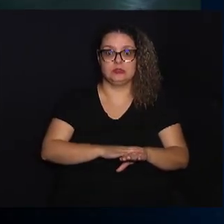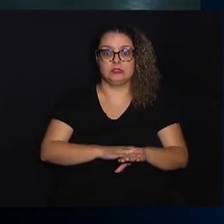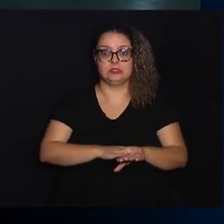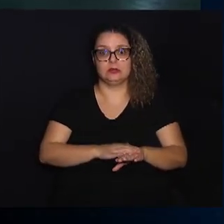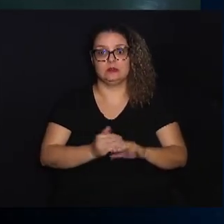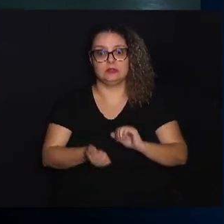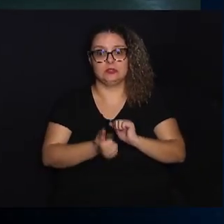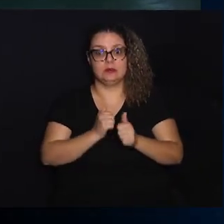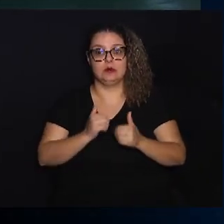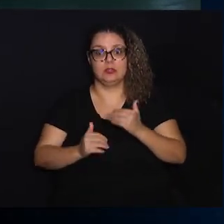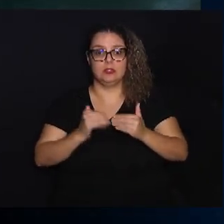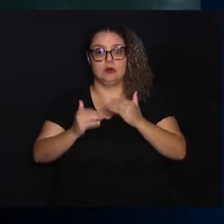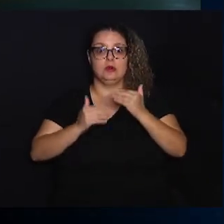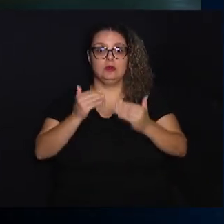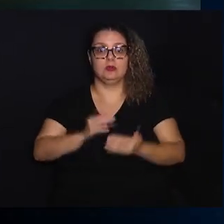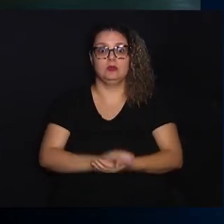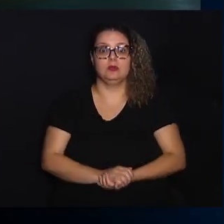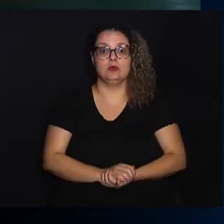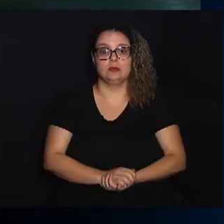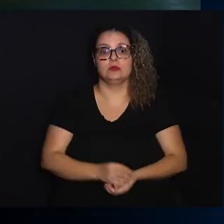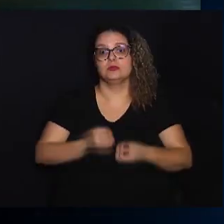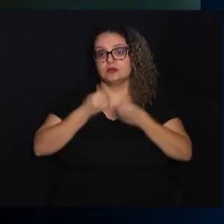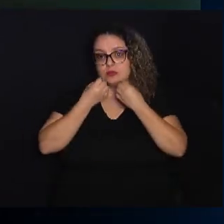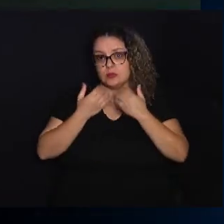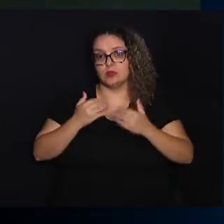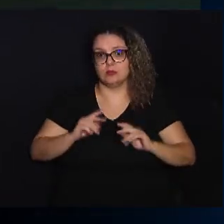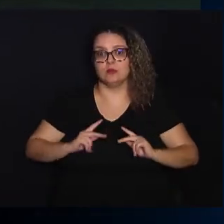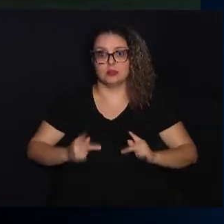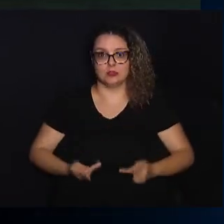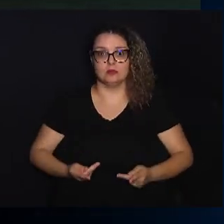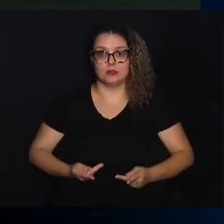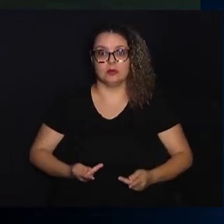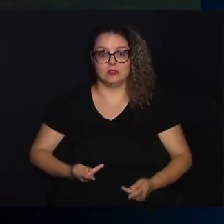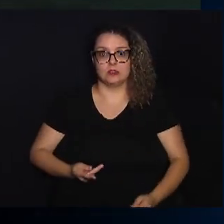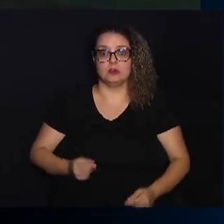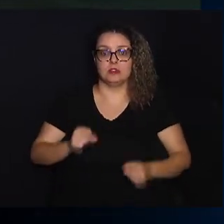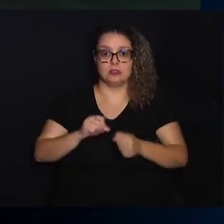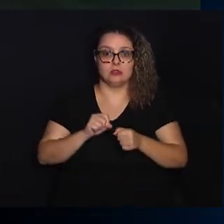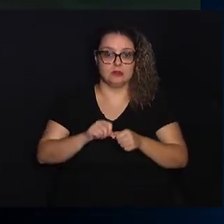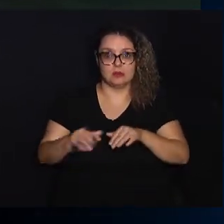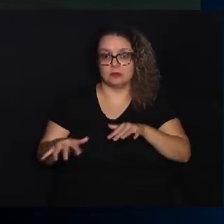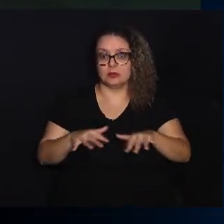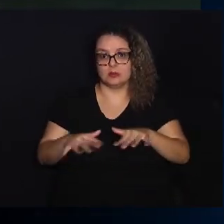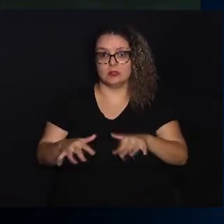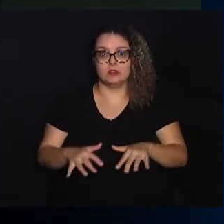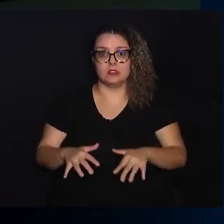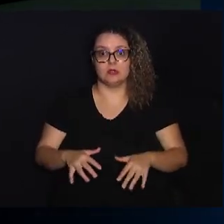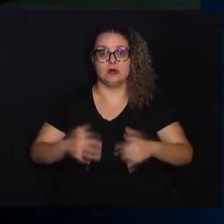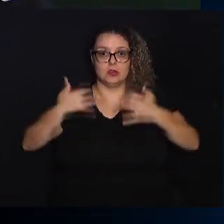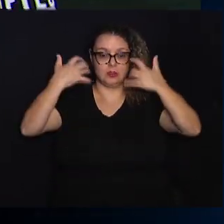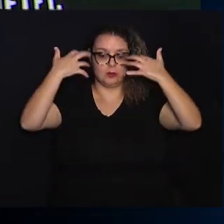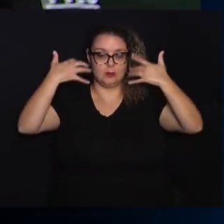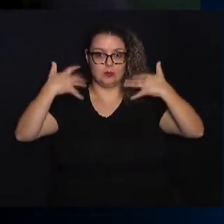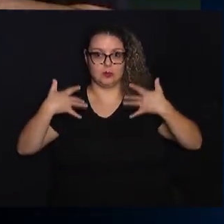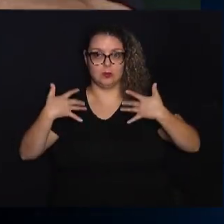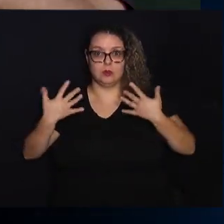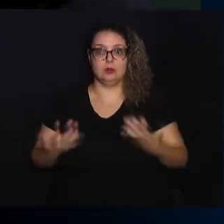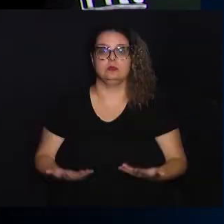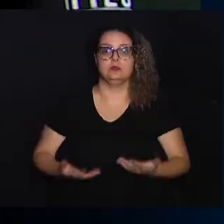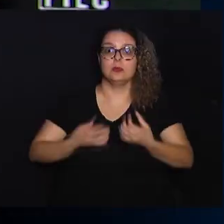uma atividade esportiva, ele pode produzir de bom para o ser humano, né? Então, ele faz você se mexer, faz